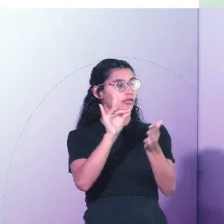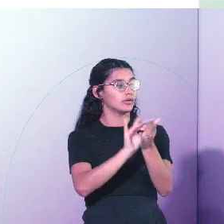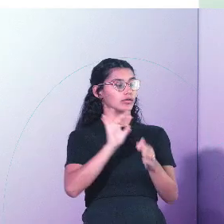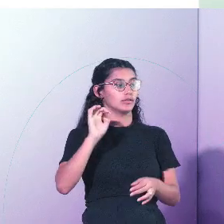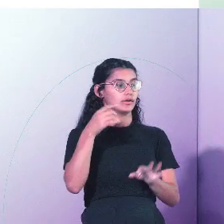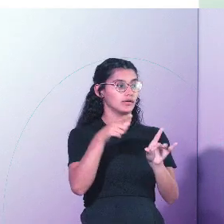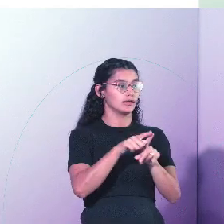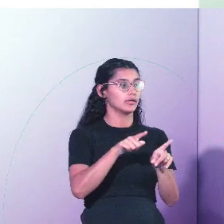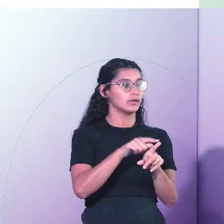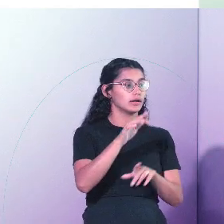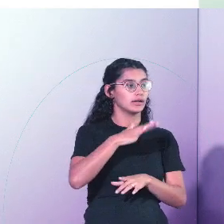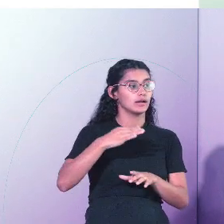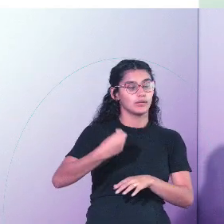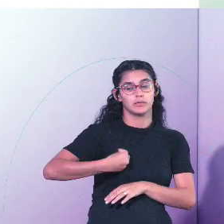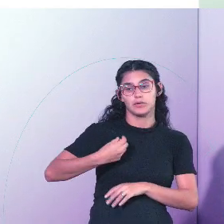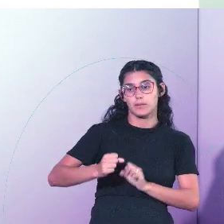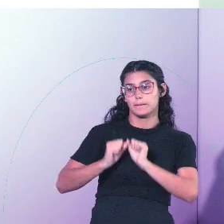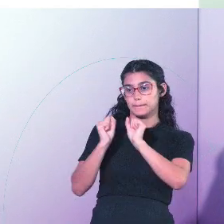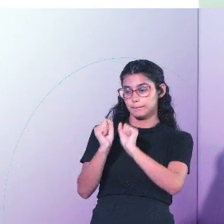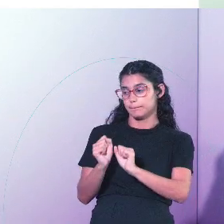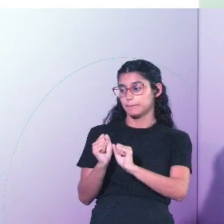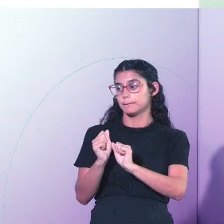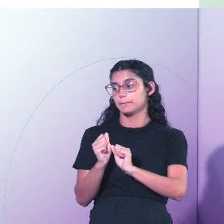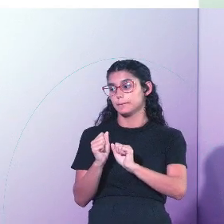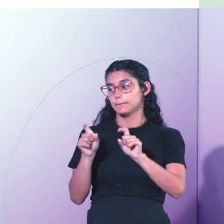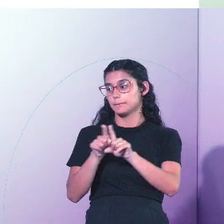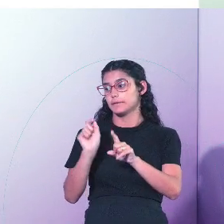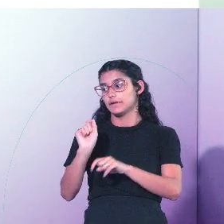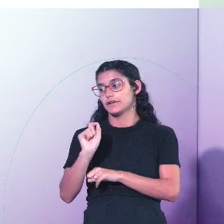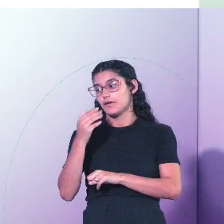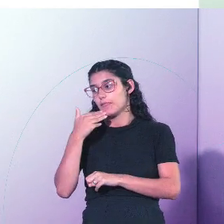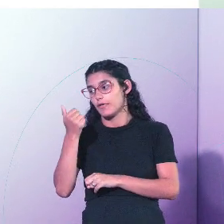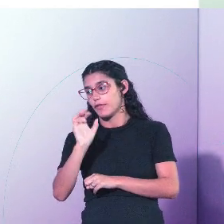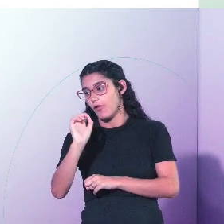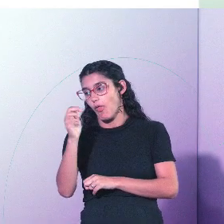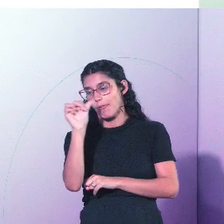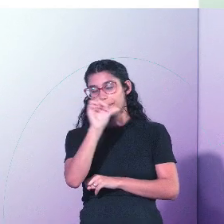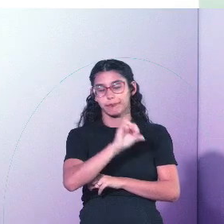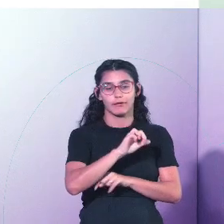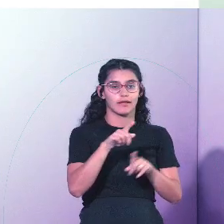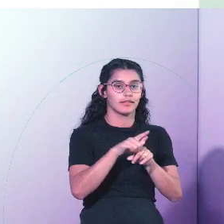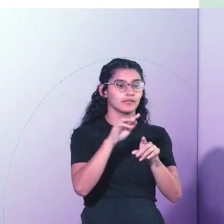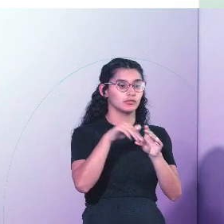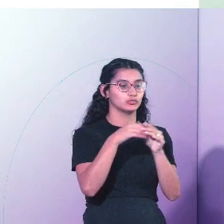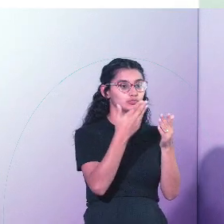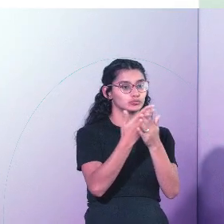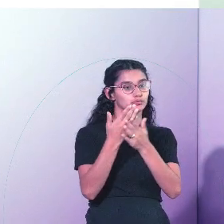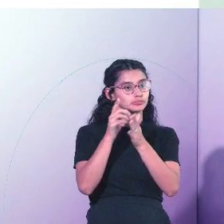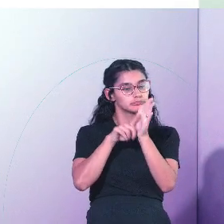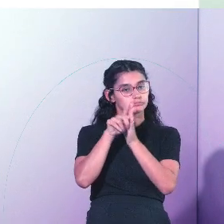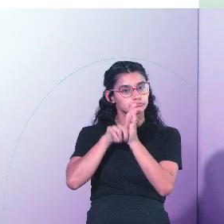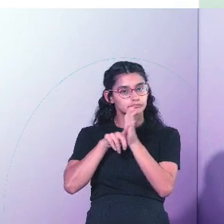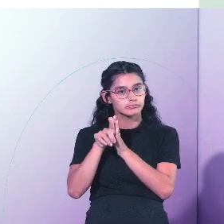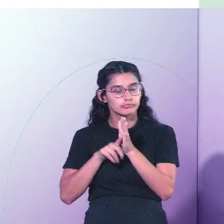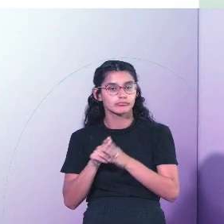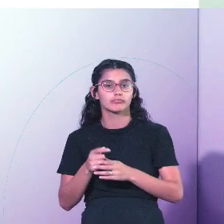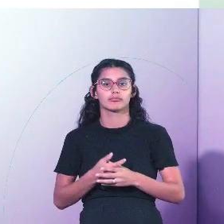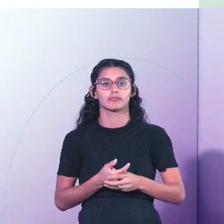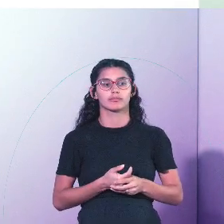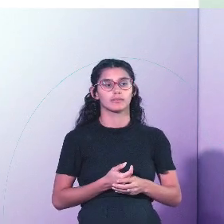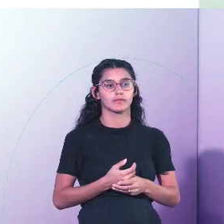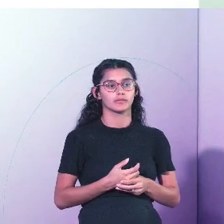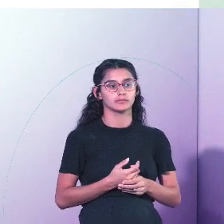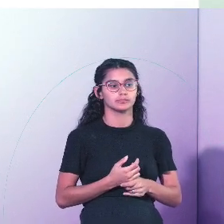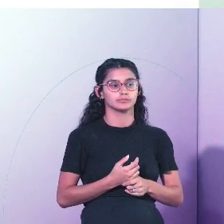acontecendo no mundo real, a gente pode achar que está melhor ou pior do que o que vem do estudo clínico. Eu já